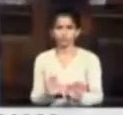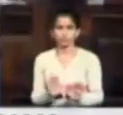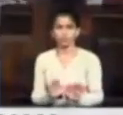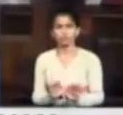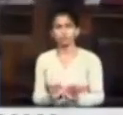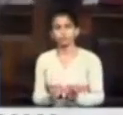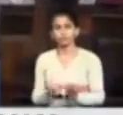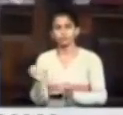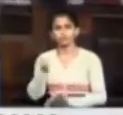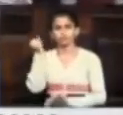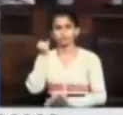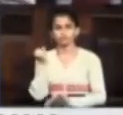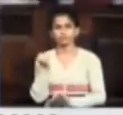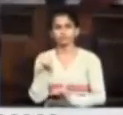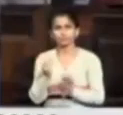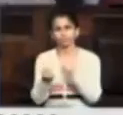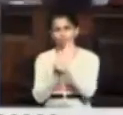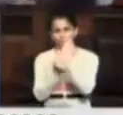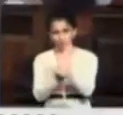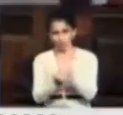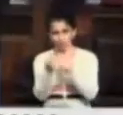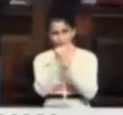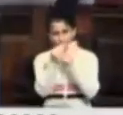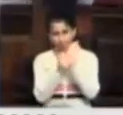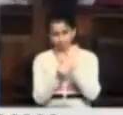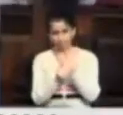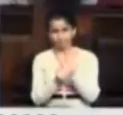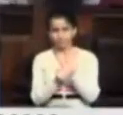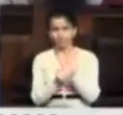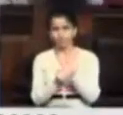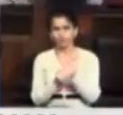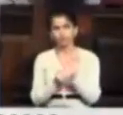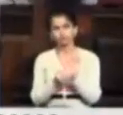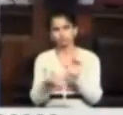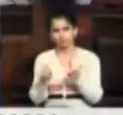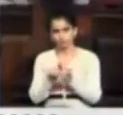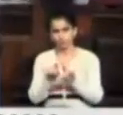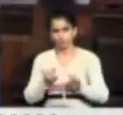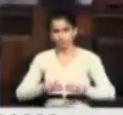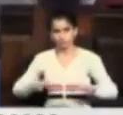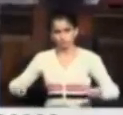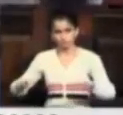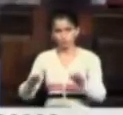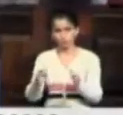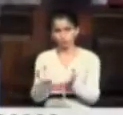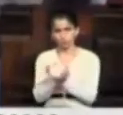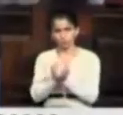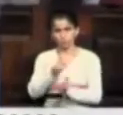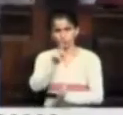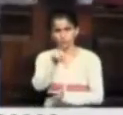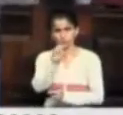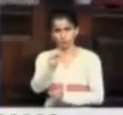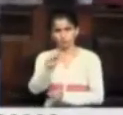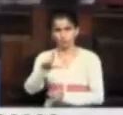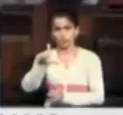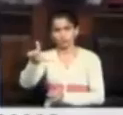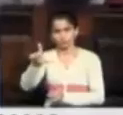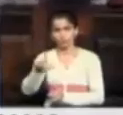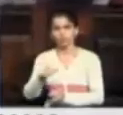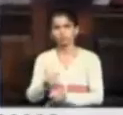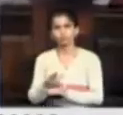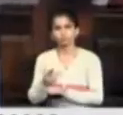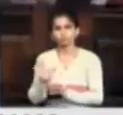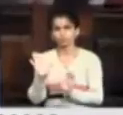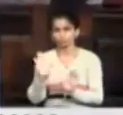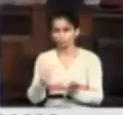Então é importante dizer que as emendas apresentadas por várias bancadas, inclusive pela bancada do PSOL, melhoraram o projeto, trouxeram